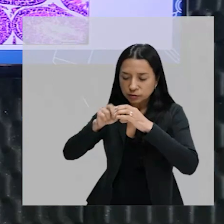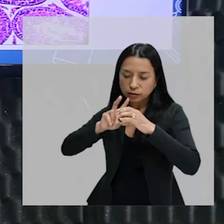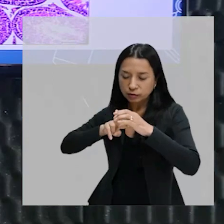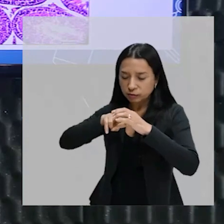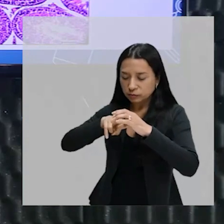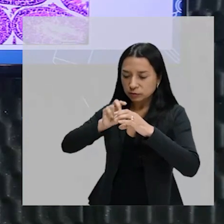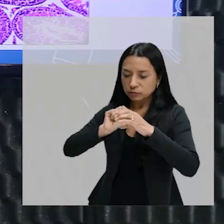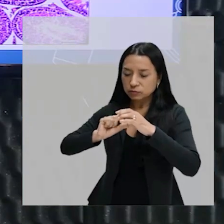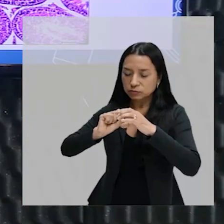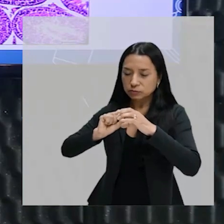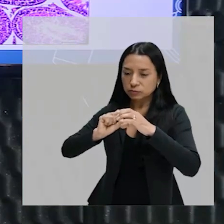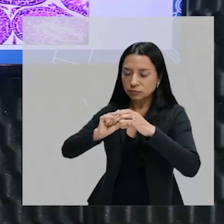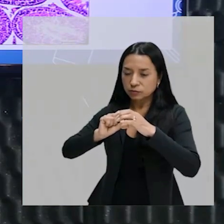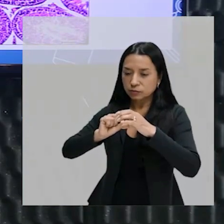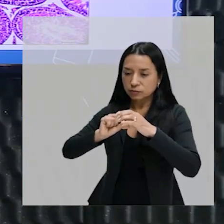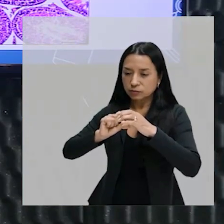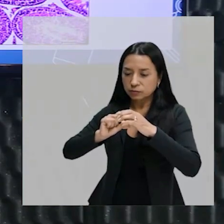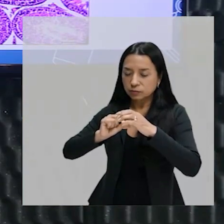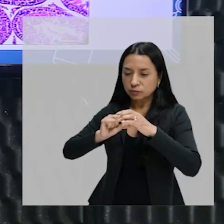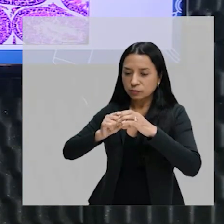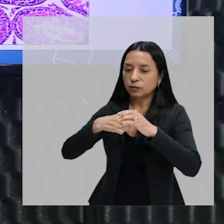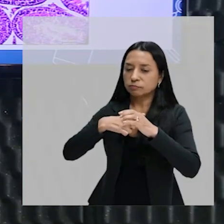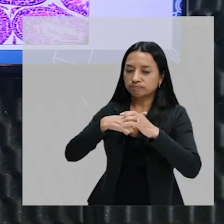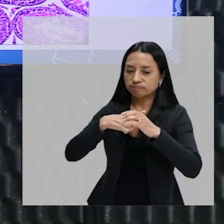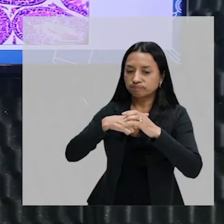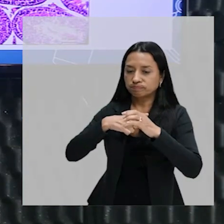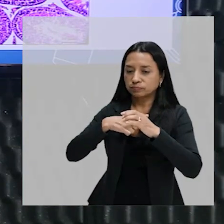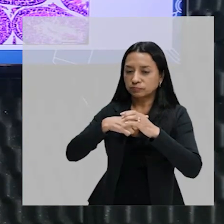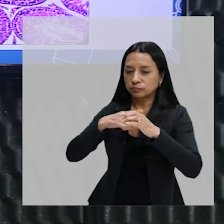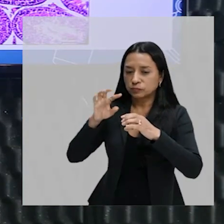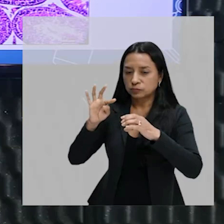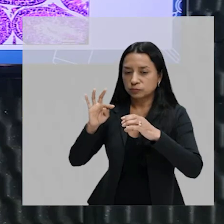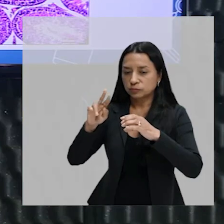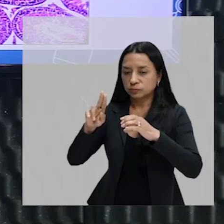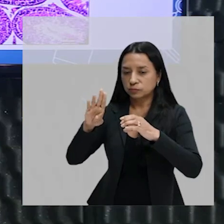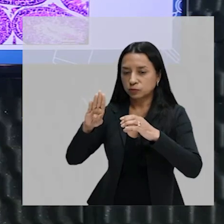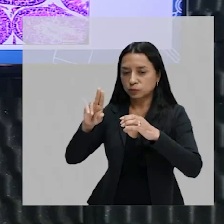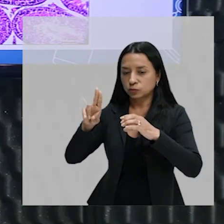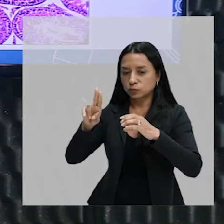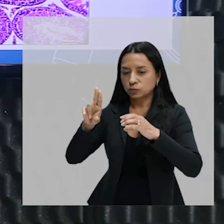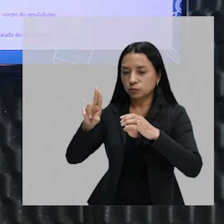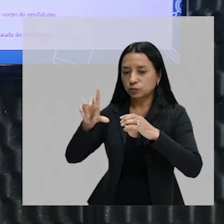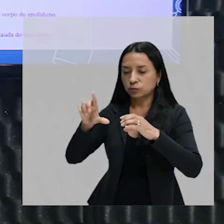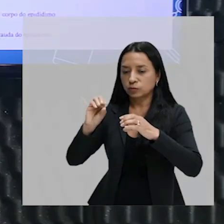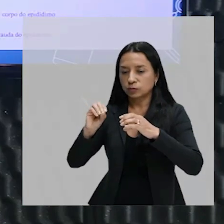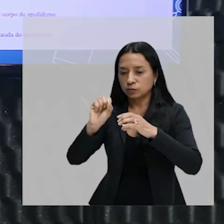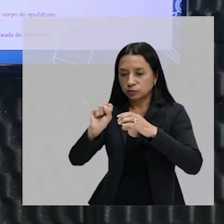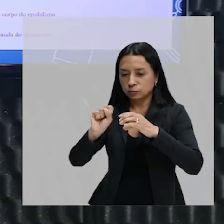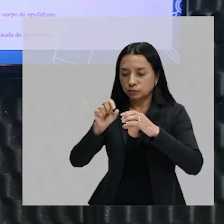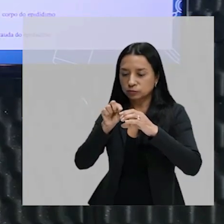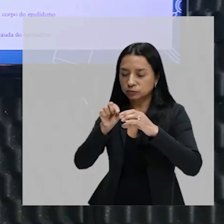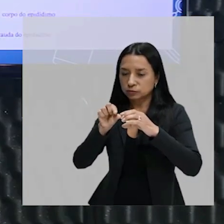a gente vai notar a presença dos túbulos seminíferos ó cada Mangueirinha vou mostrar aqui para vocês